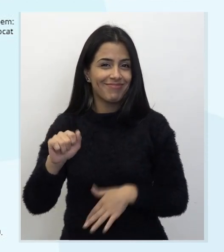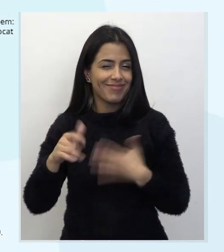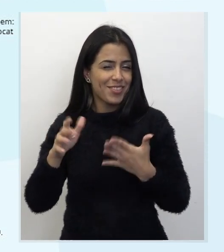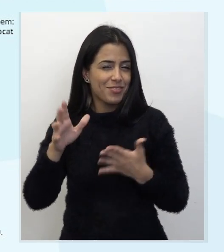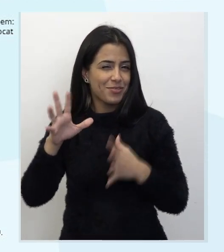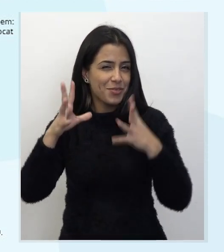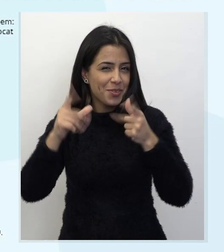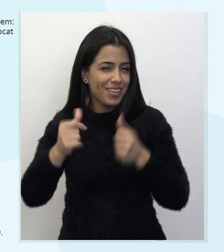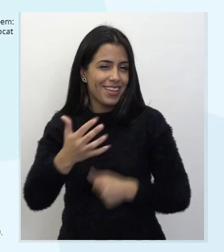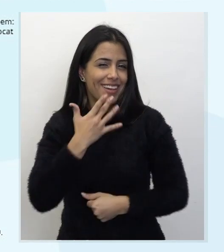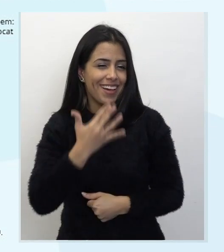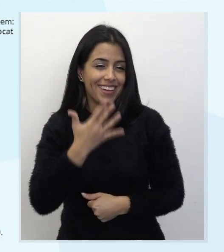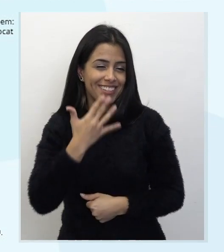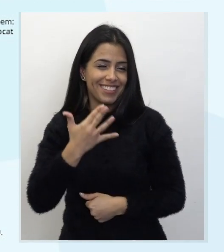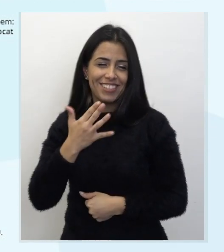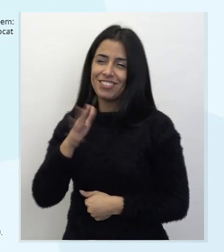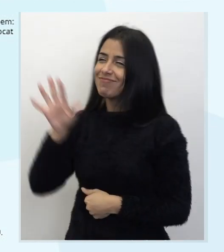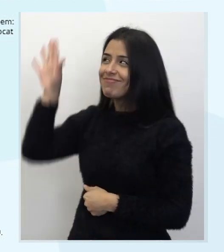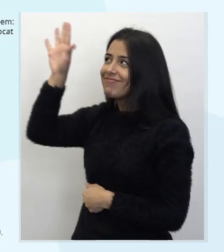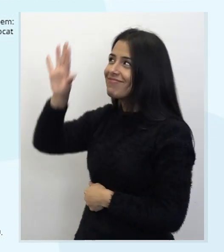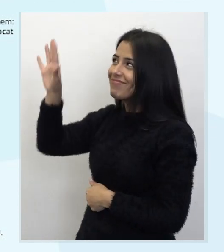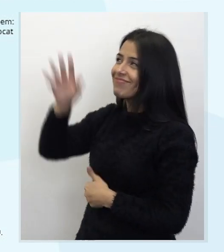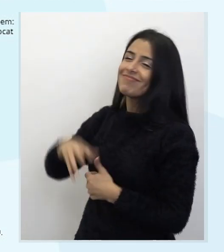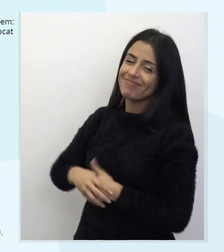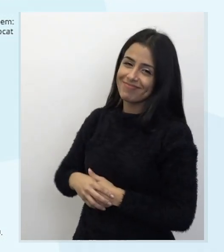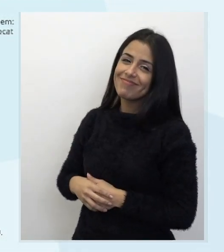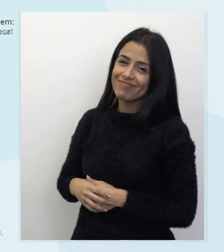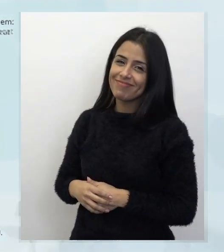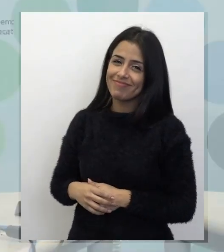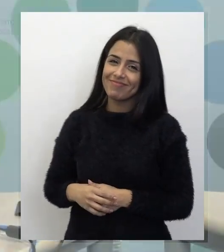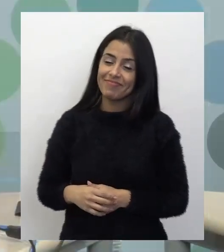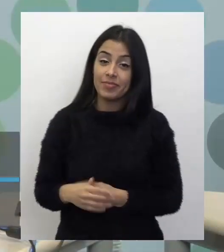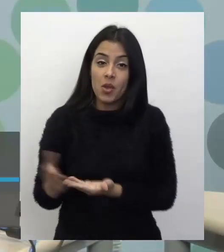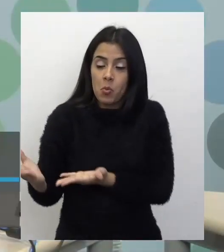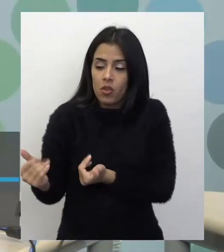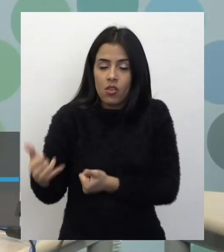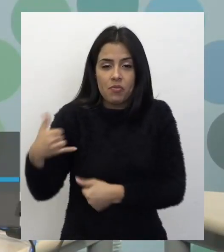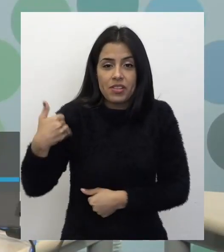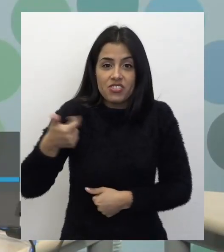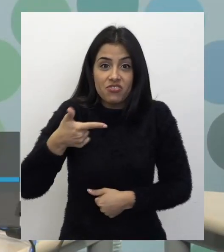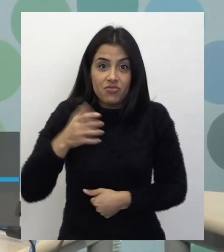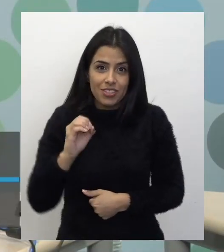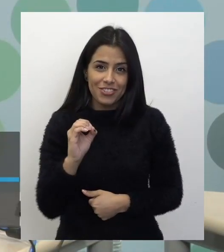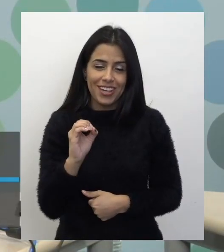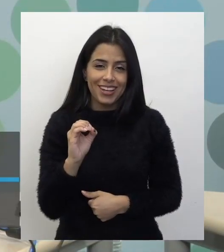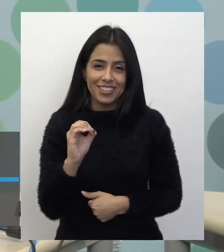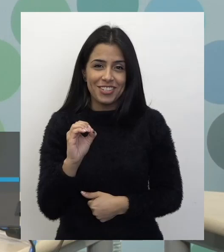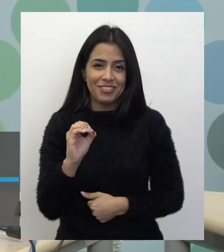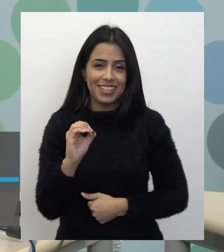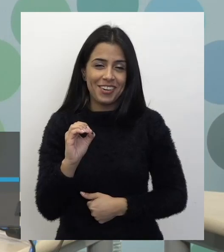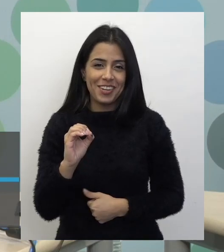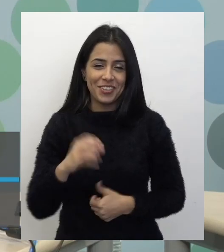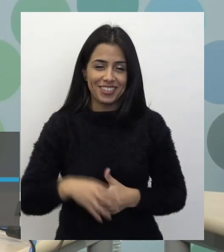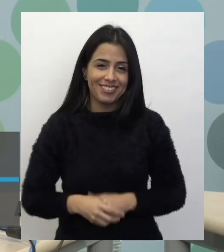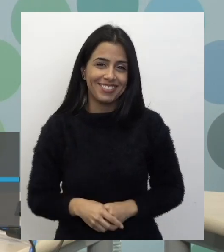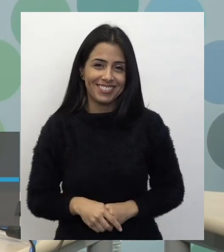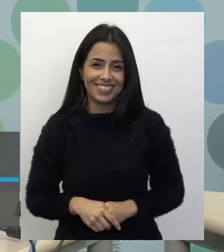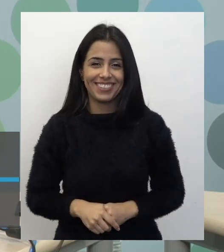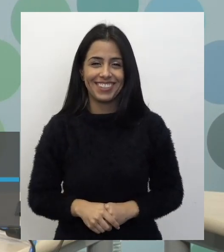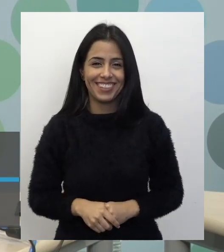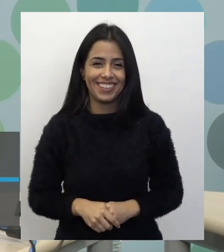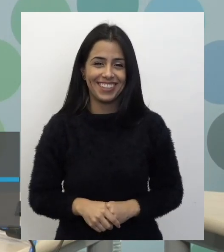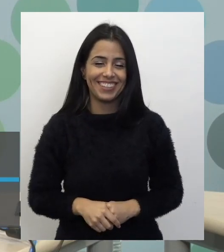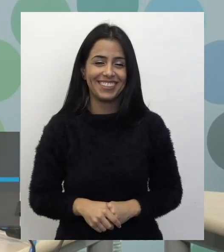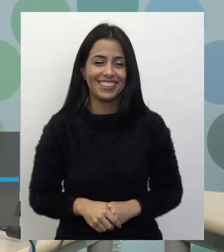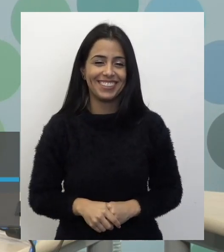aí, já com 20 anos, né? Então, muito jovem, o Alexandre ascende ao poder político. Mas vamos ver